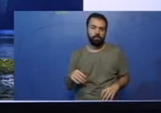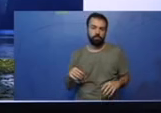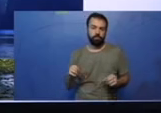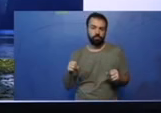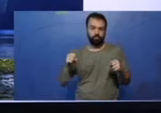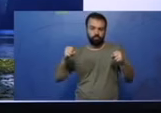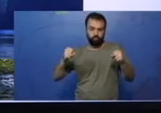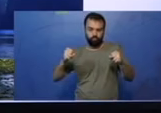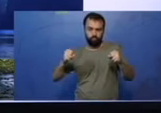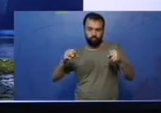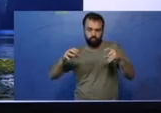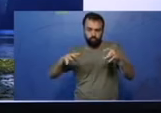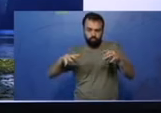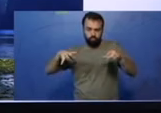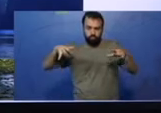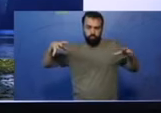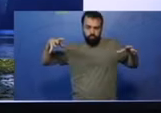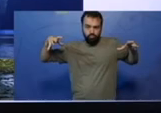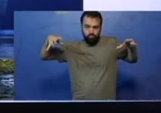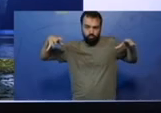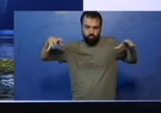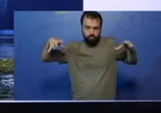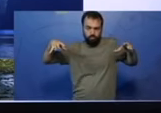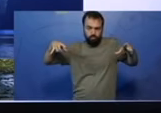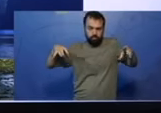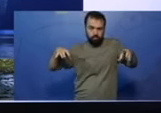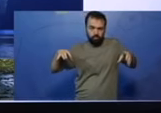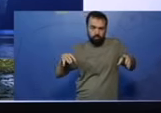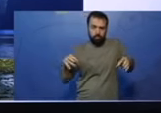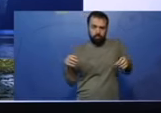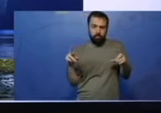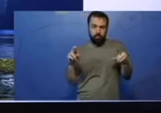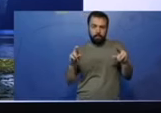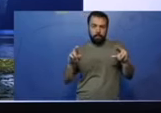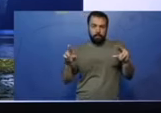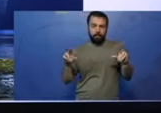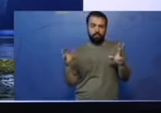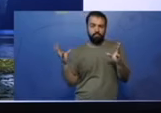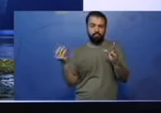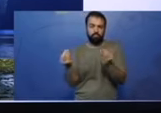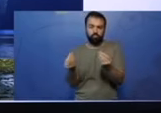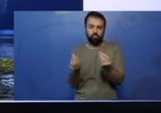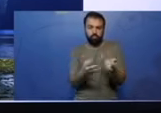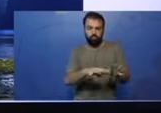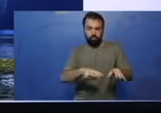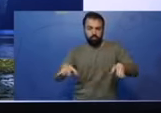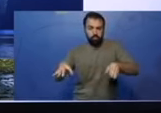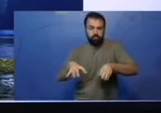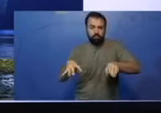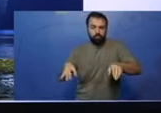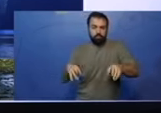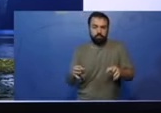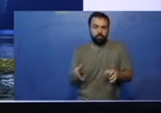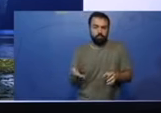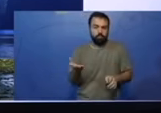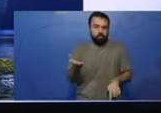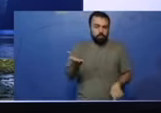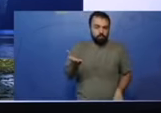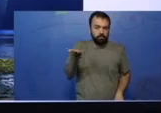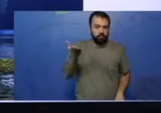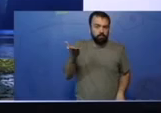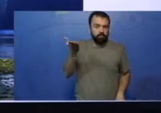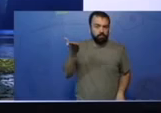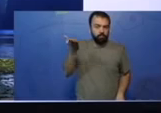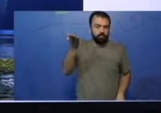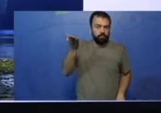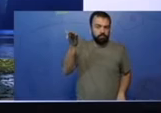pressão atmosférica sobre nós é maior, porque existe mais quantidade de ar sobre nós. A partir do momento que a gente vai subindo,